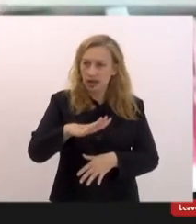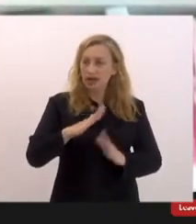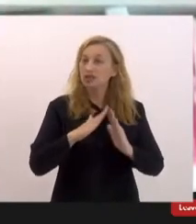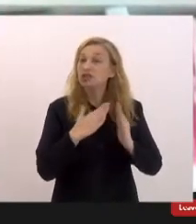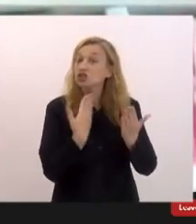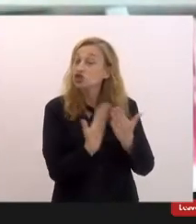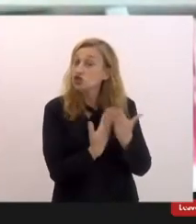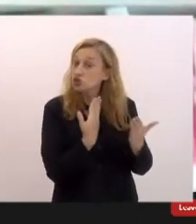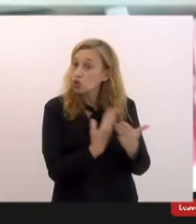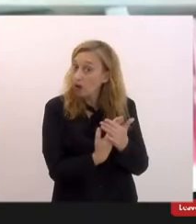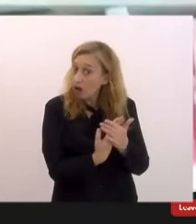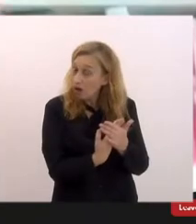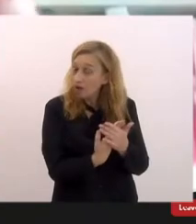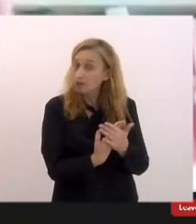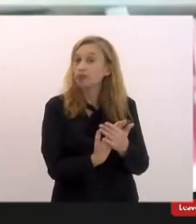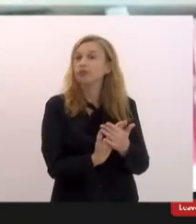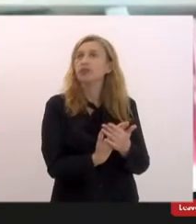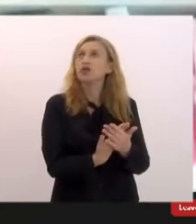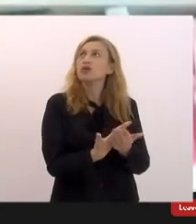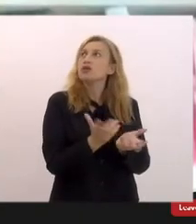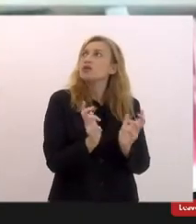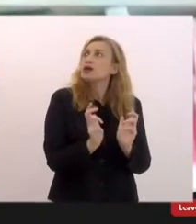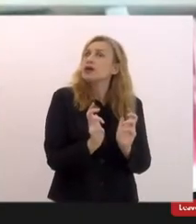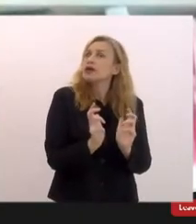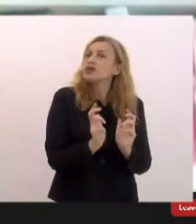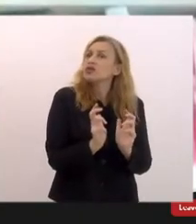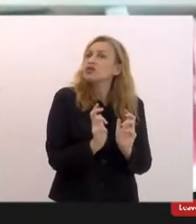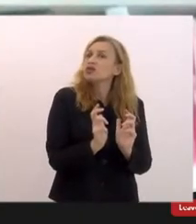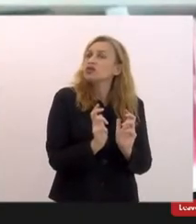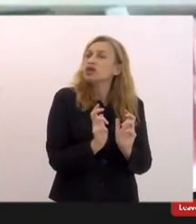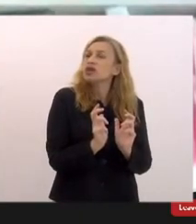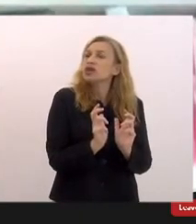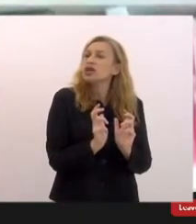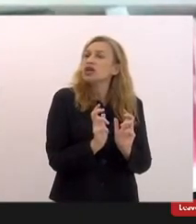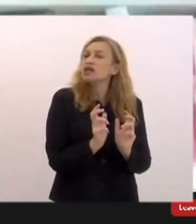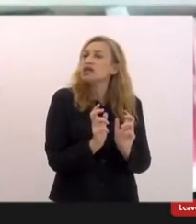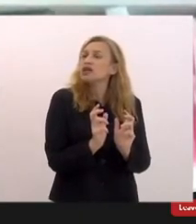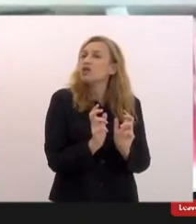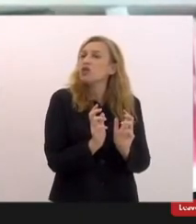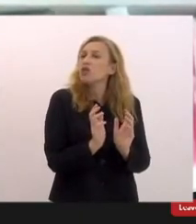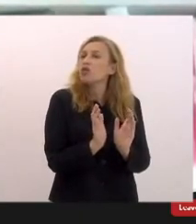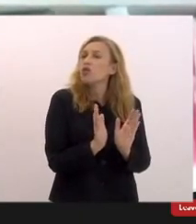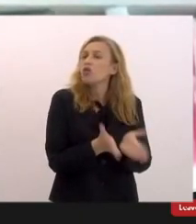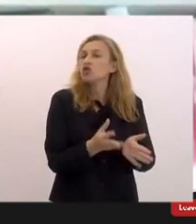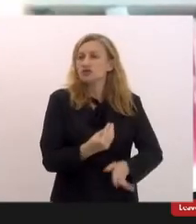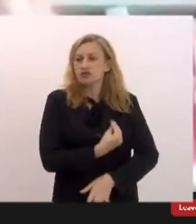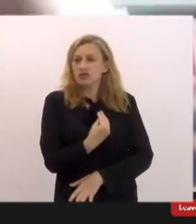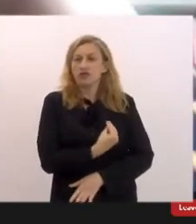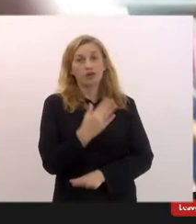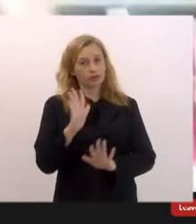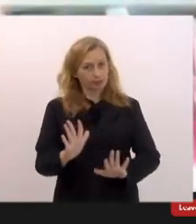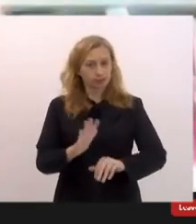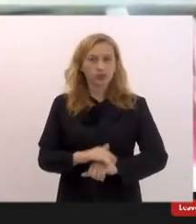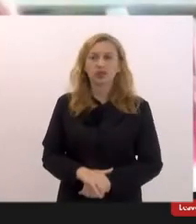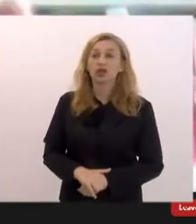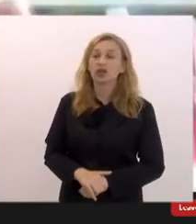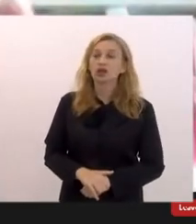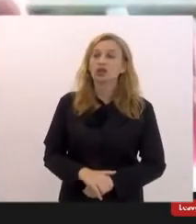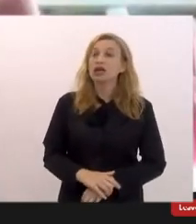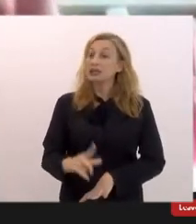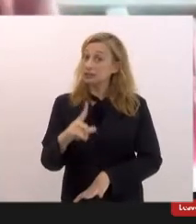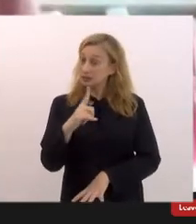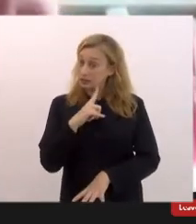territórios educacionais, eles se encontram, porque uma coisa é